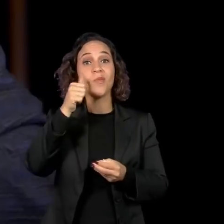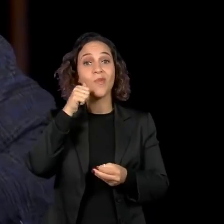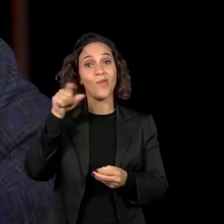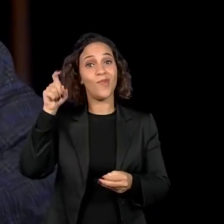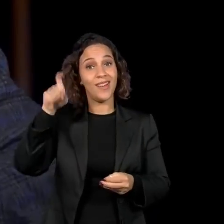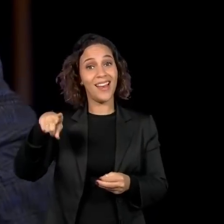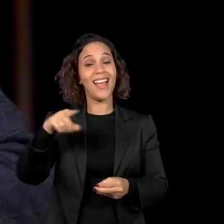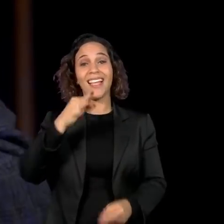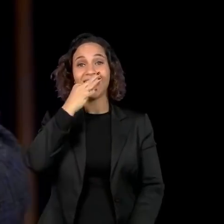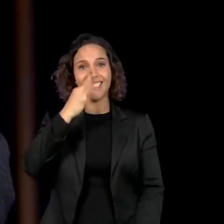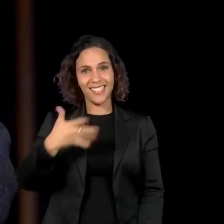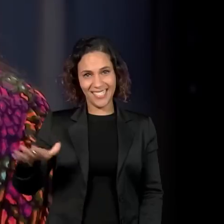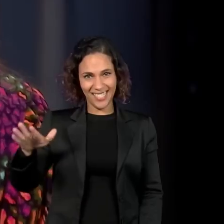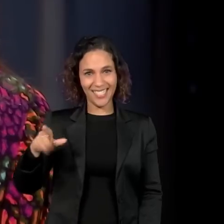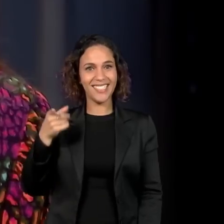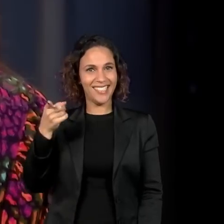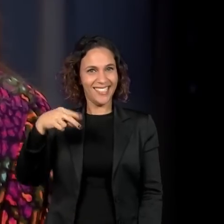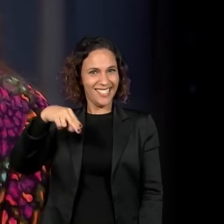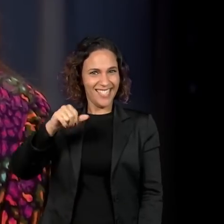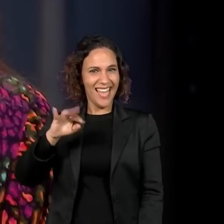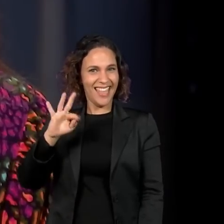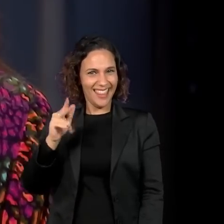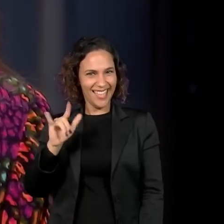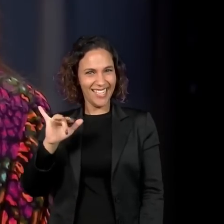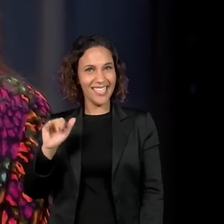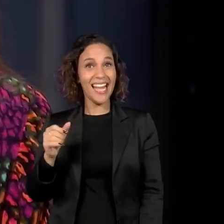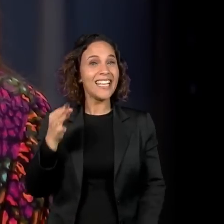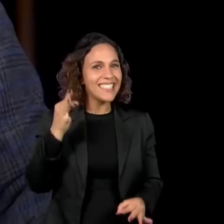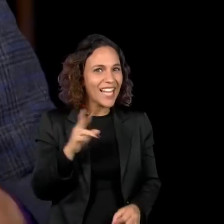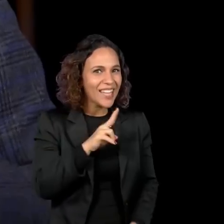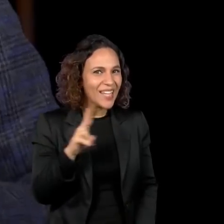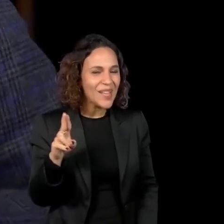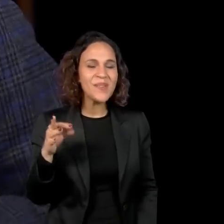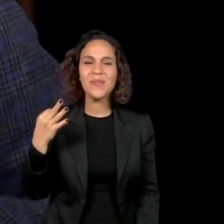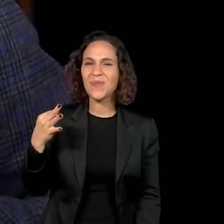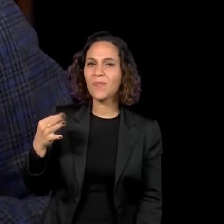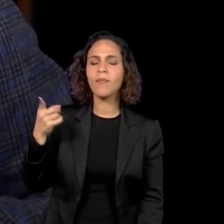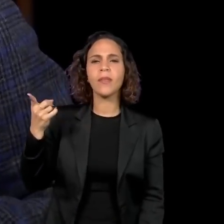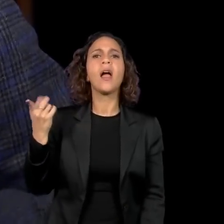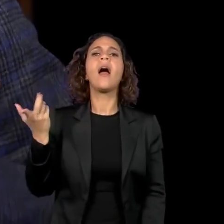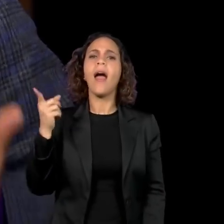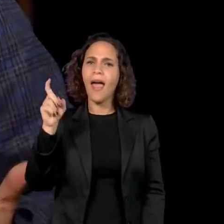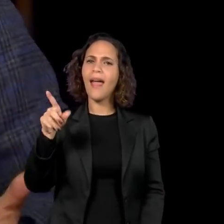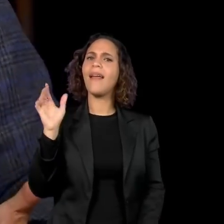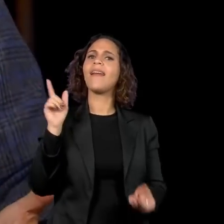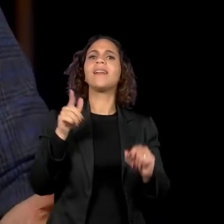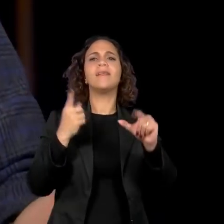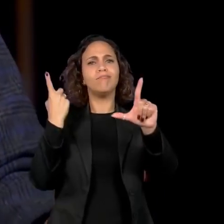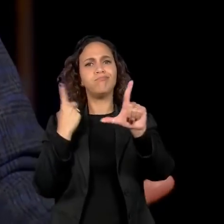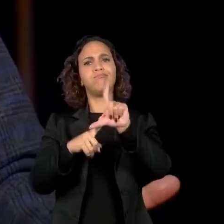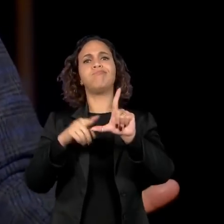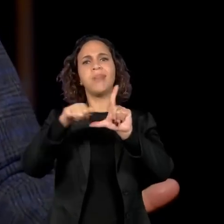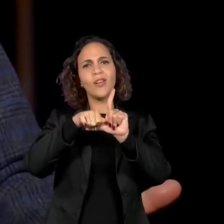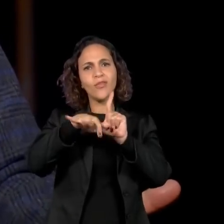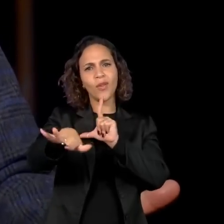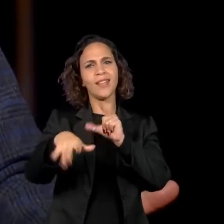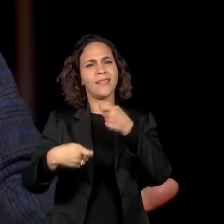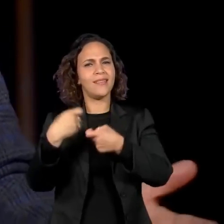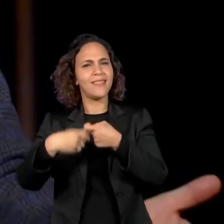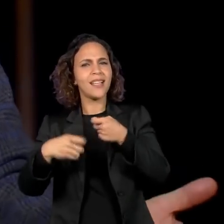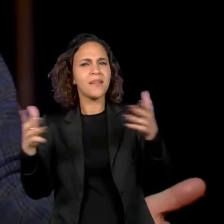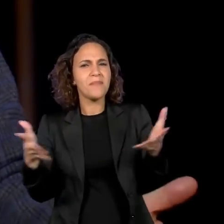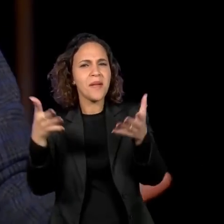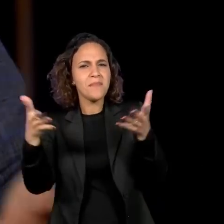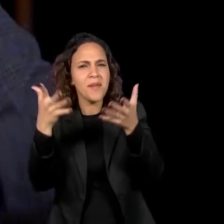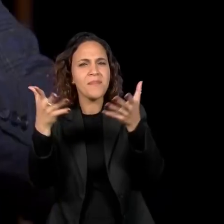Natália Jankiewicz. Acertei, é arrasou. hoje uma influencer do sexo, uma especialista em apimentar relações.